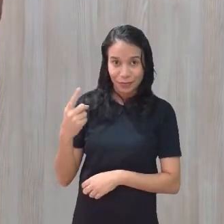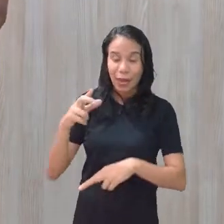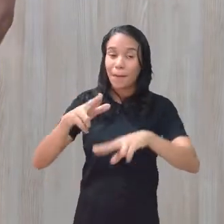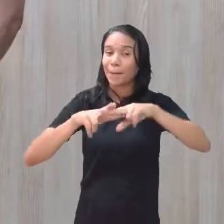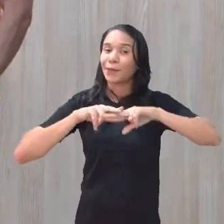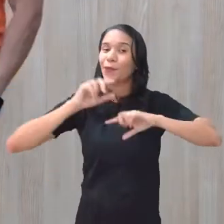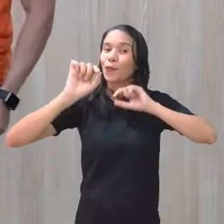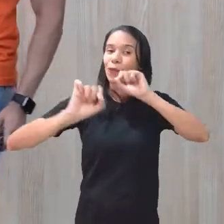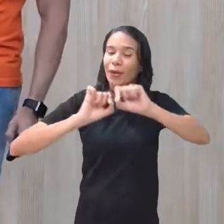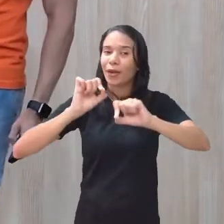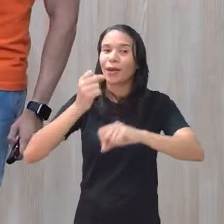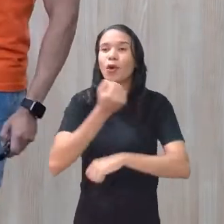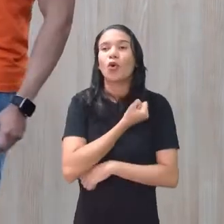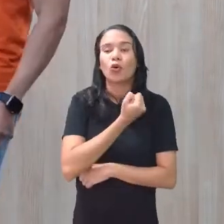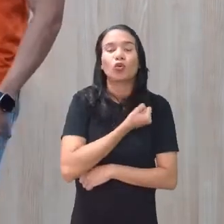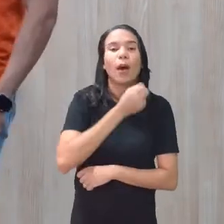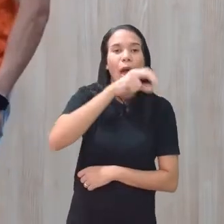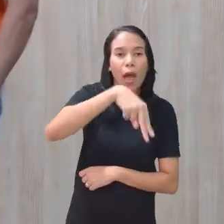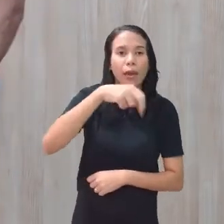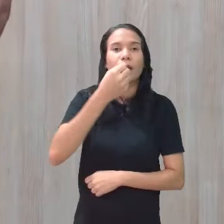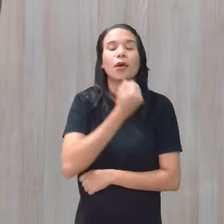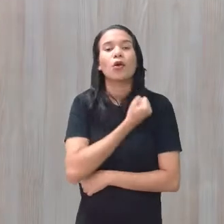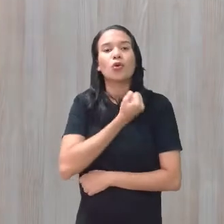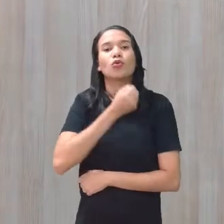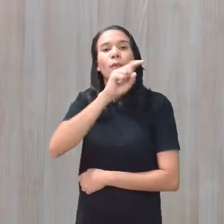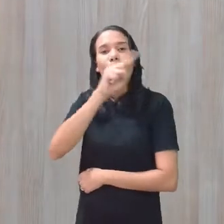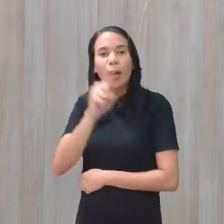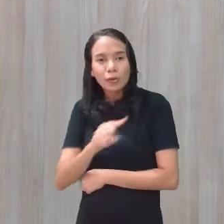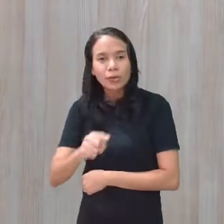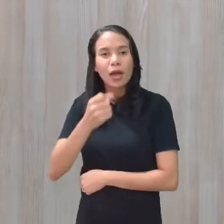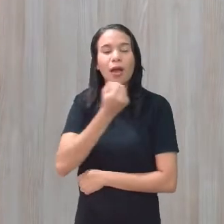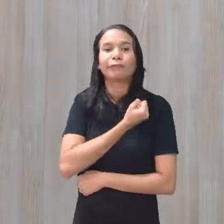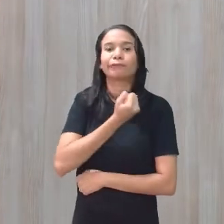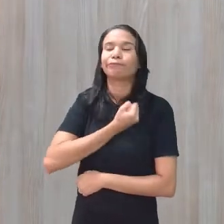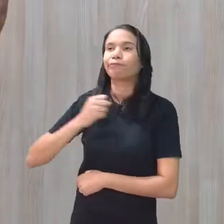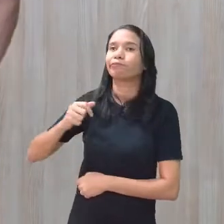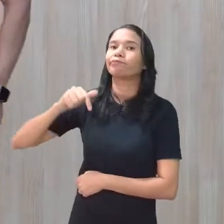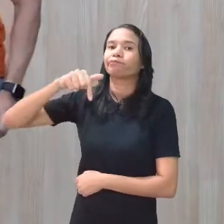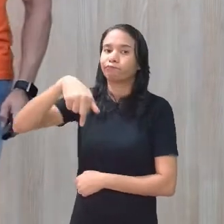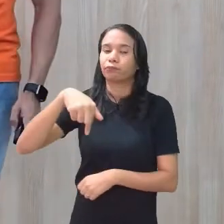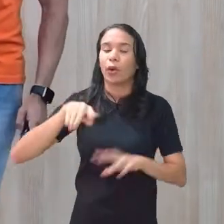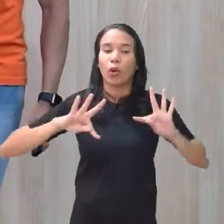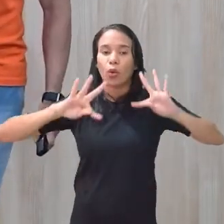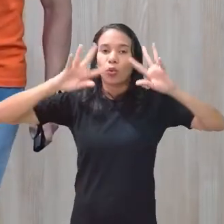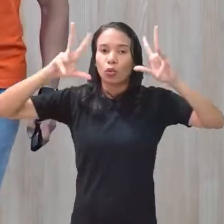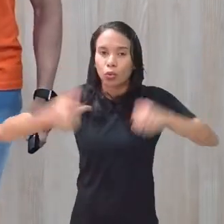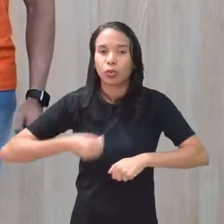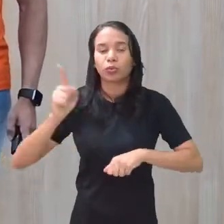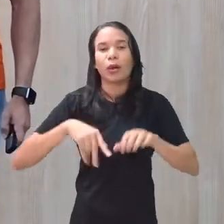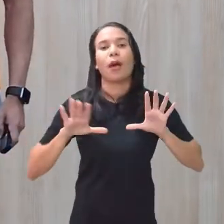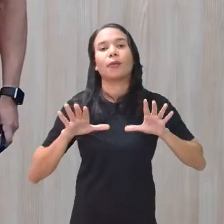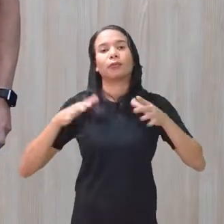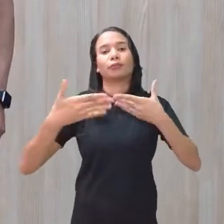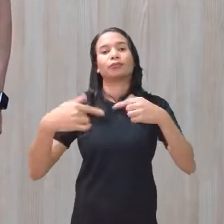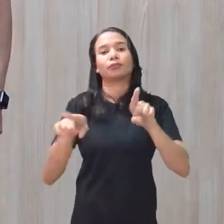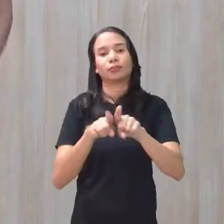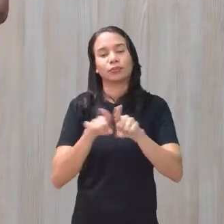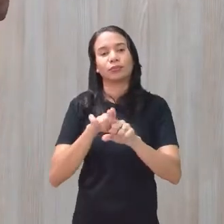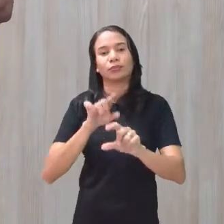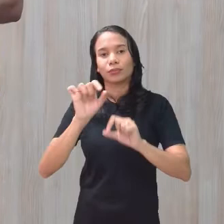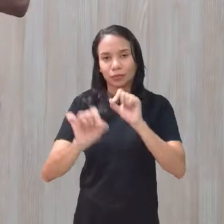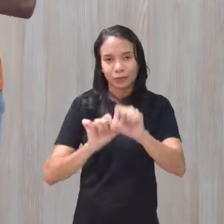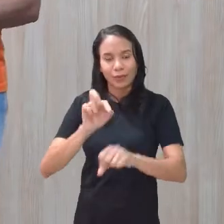que números naturais, números inteiros, decimais finitos e dízimas periódicas também são números o